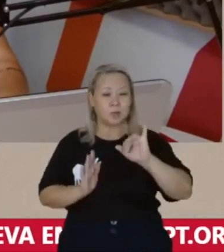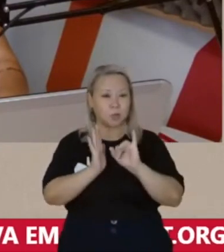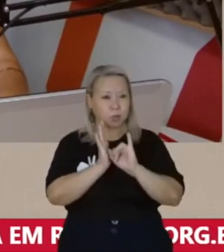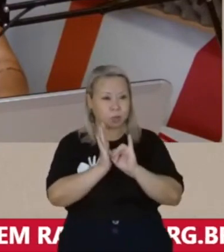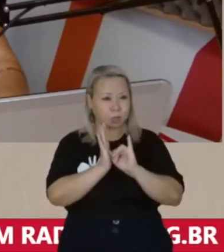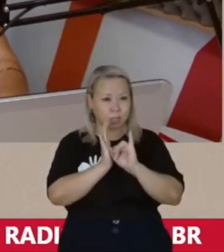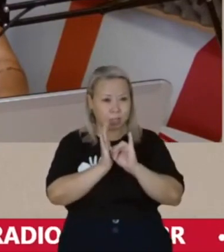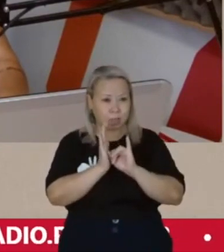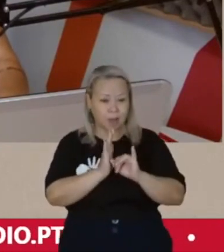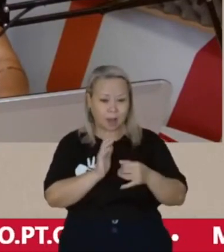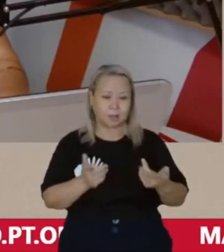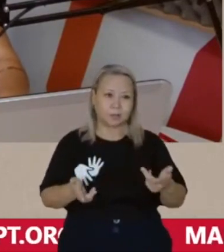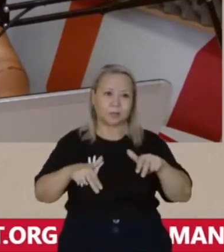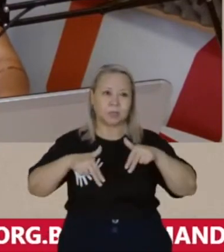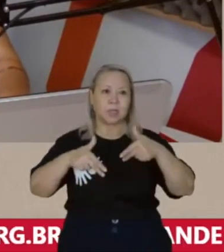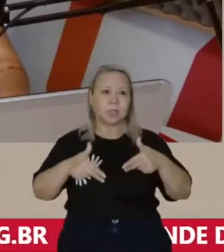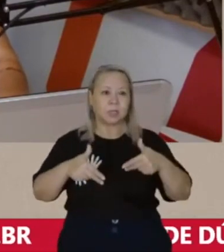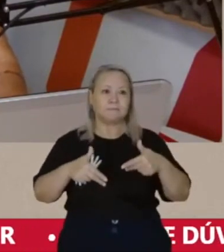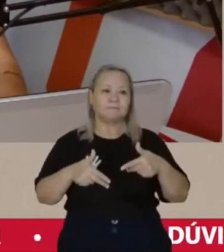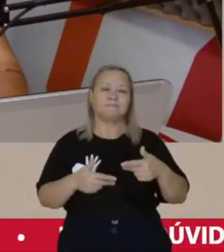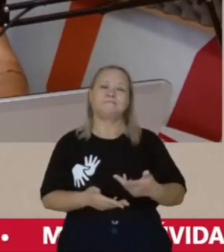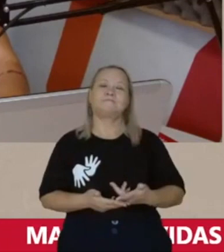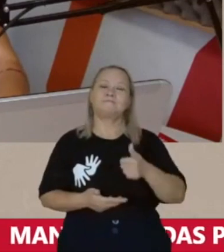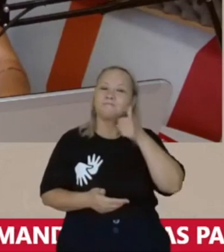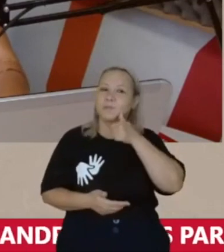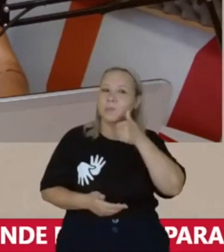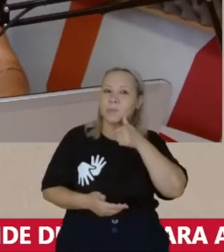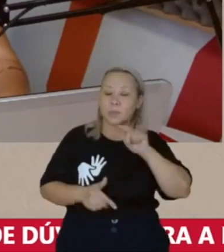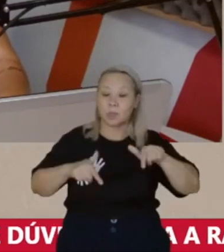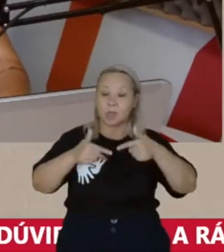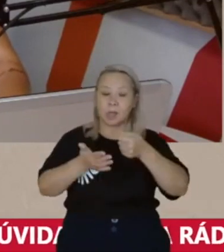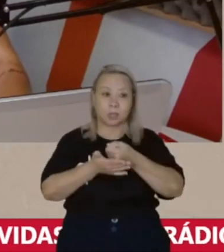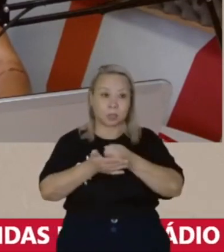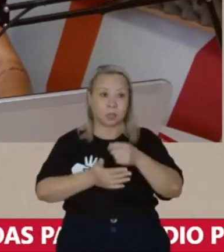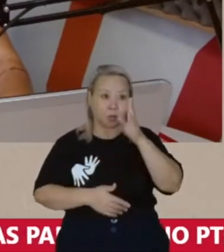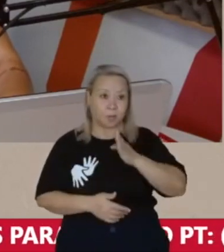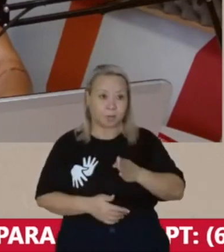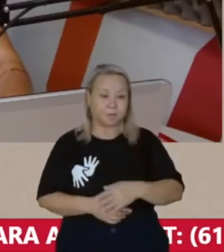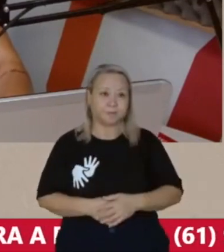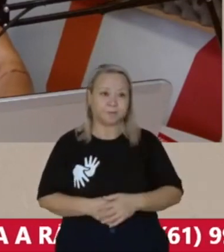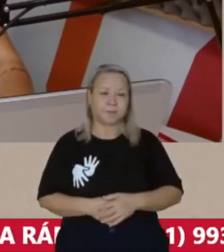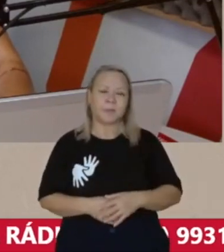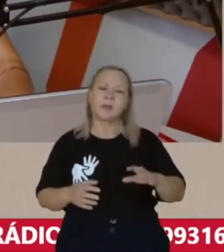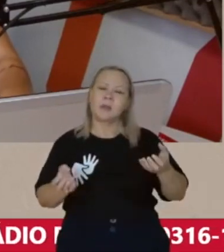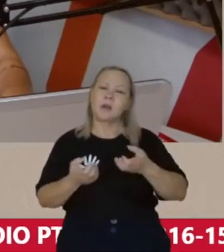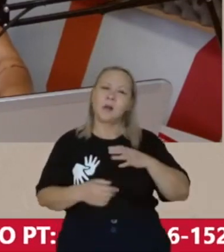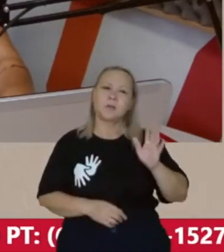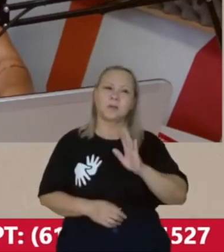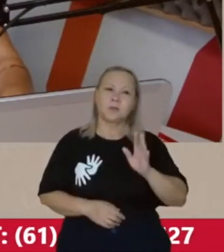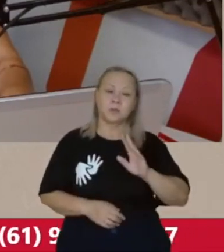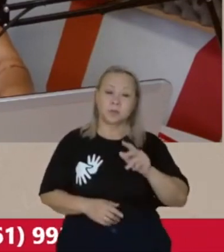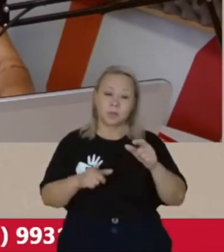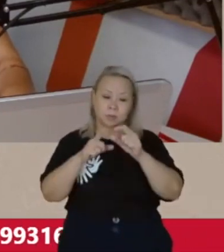identidade de gênero afirmada nessa grande luta brasileira. Mas eu quero me despedir com as palavras do Paulo